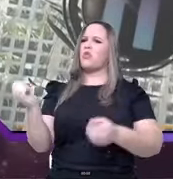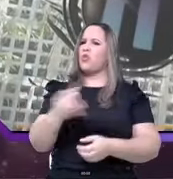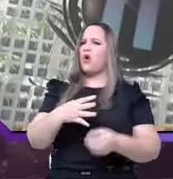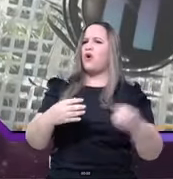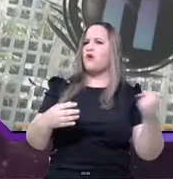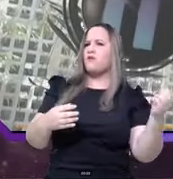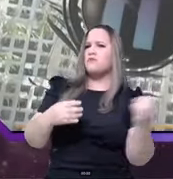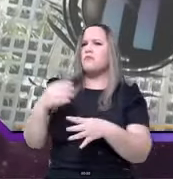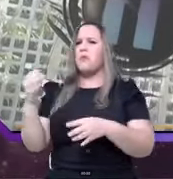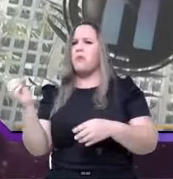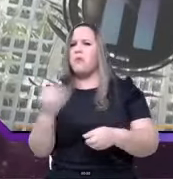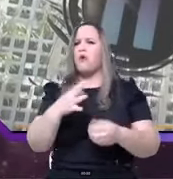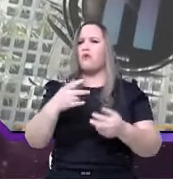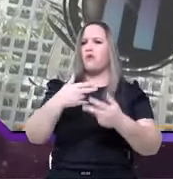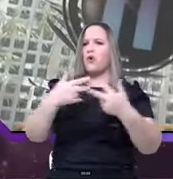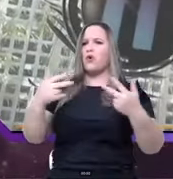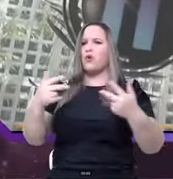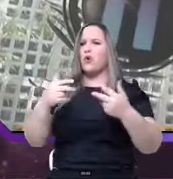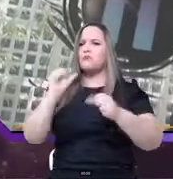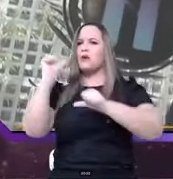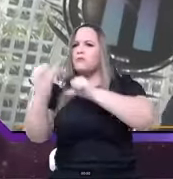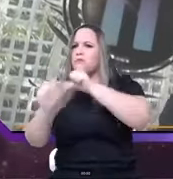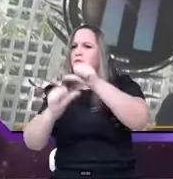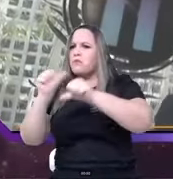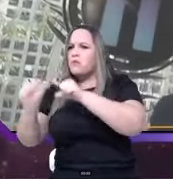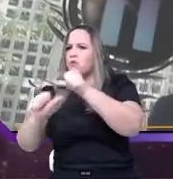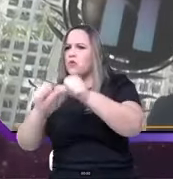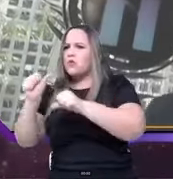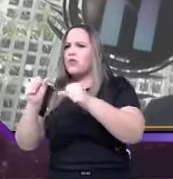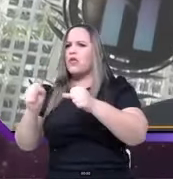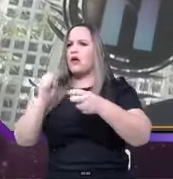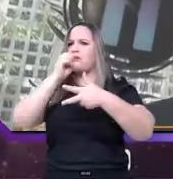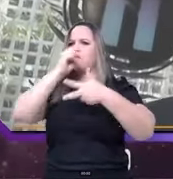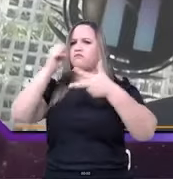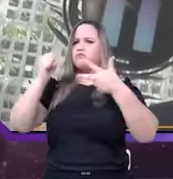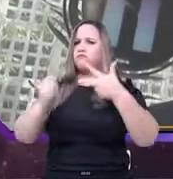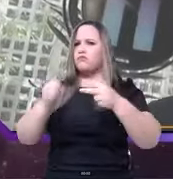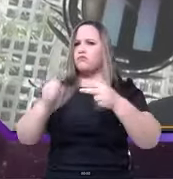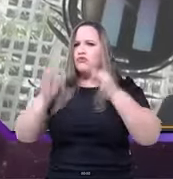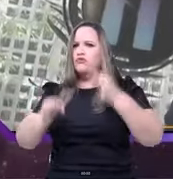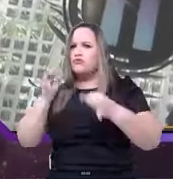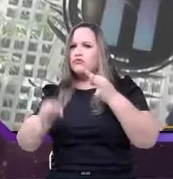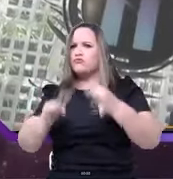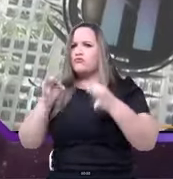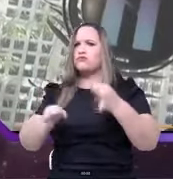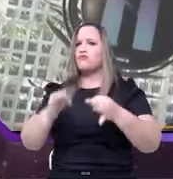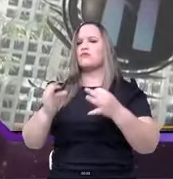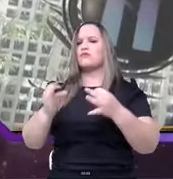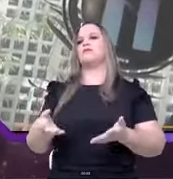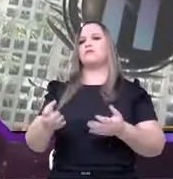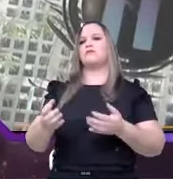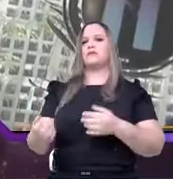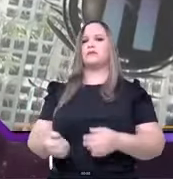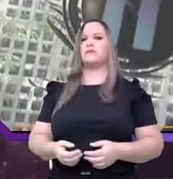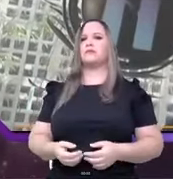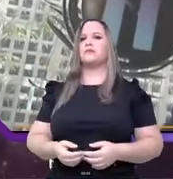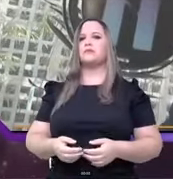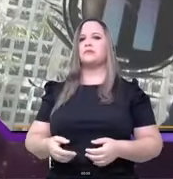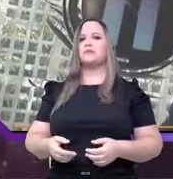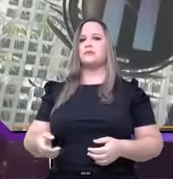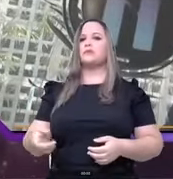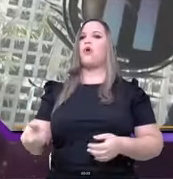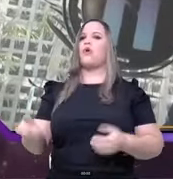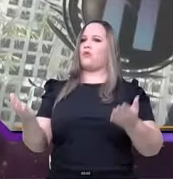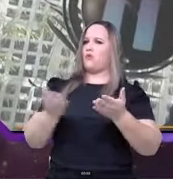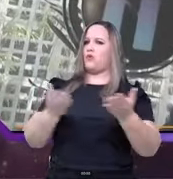para podermos aperfeiçoar o Poder Judiciário e aquilo que nos é tão caro, a prestação jurisdicional. Retomamos